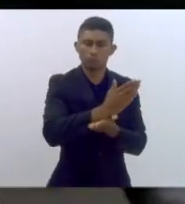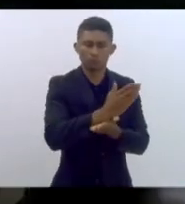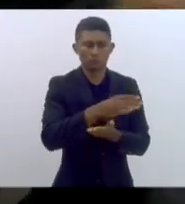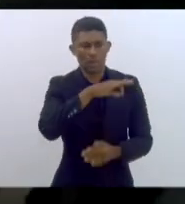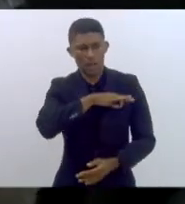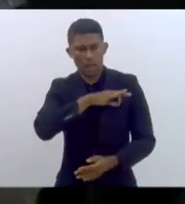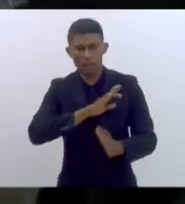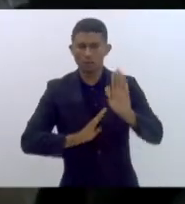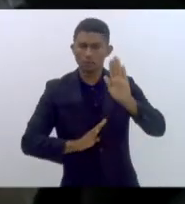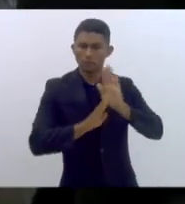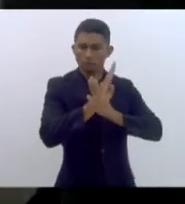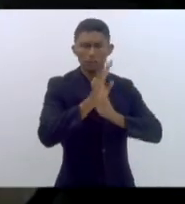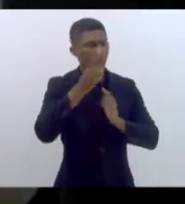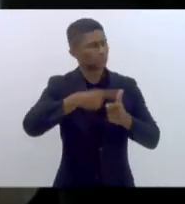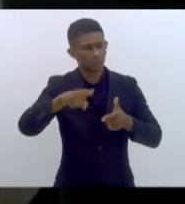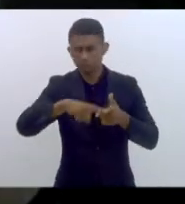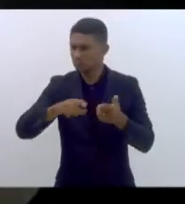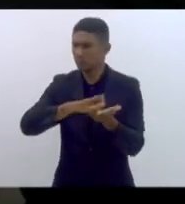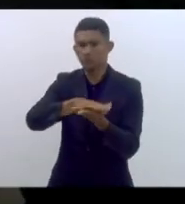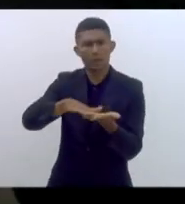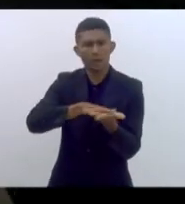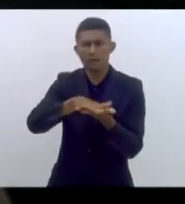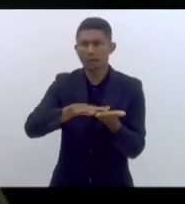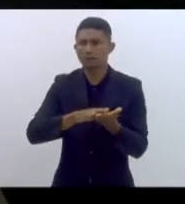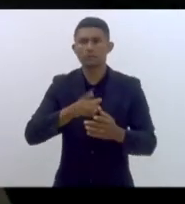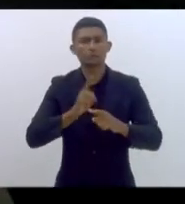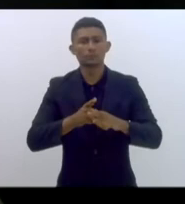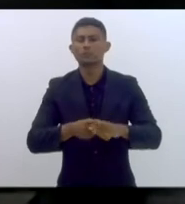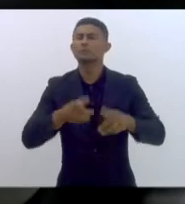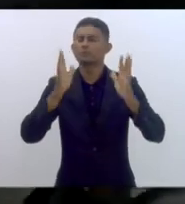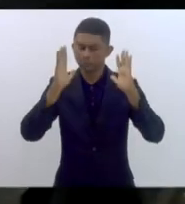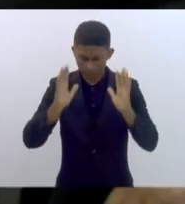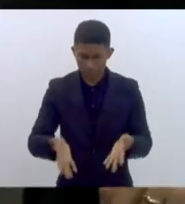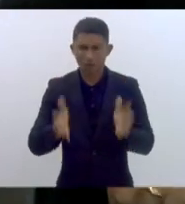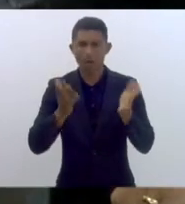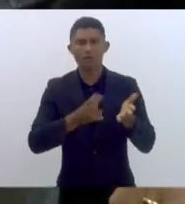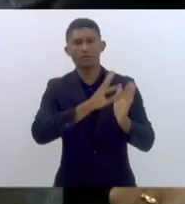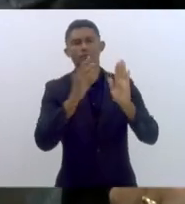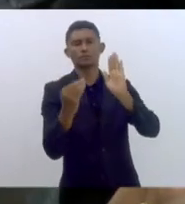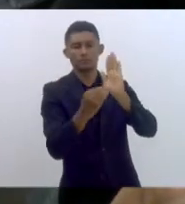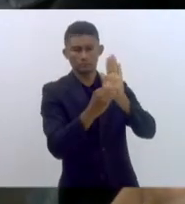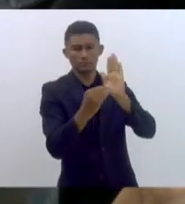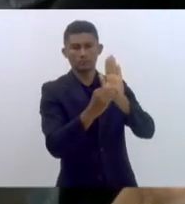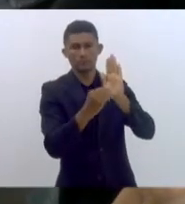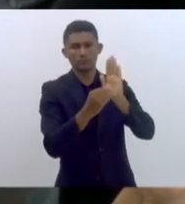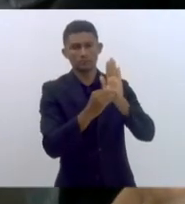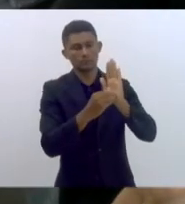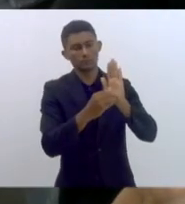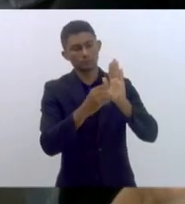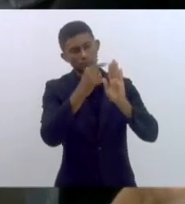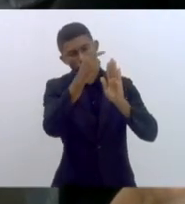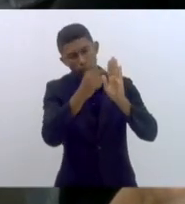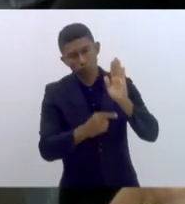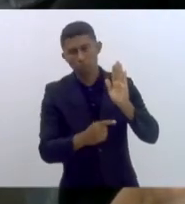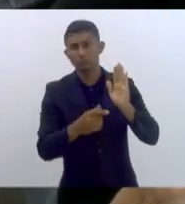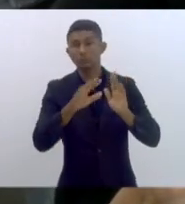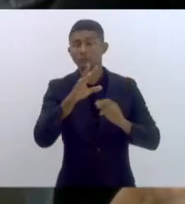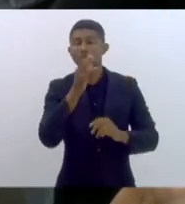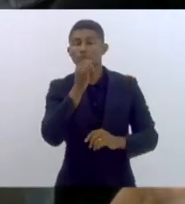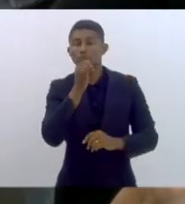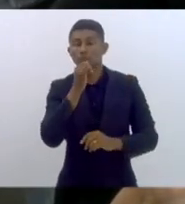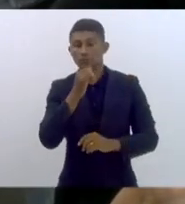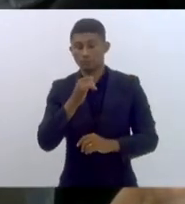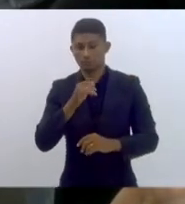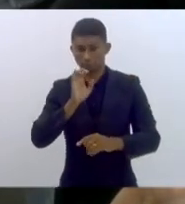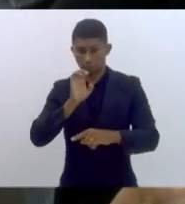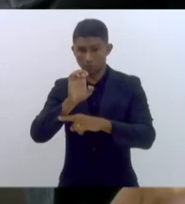contido dentro de toda a receita e despesa prevista no regime. Agora, novos gastos para o Estado,